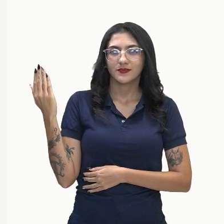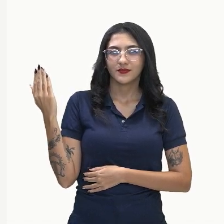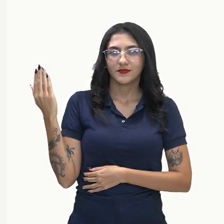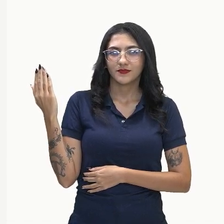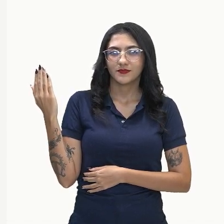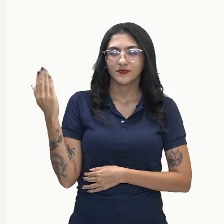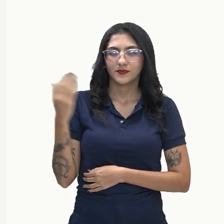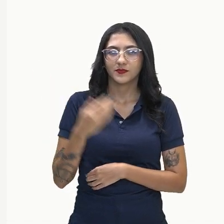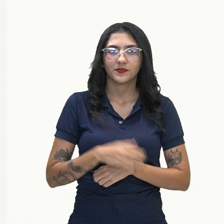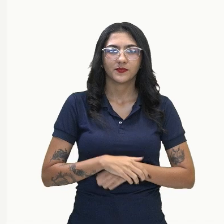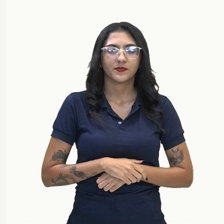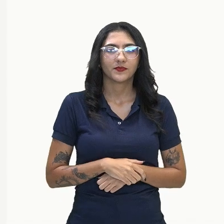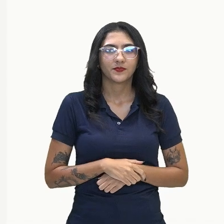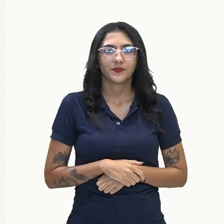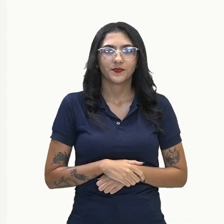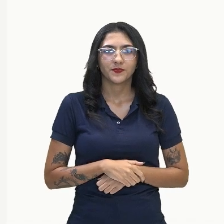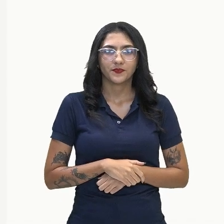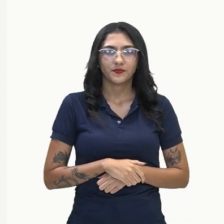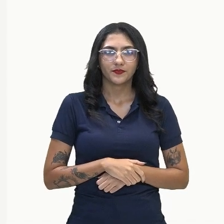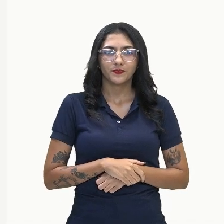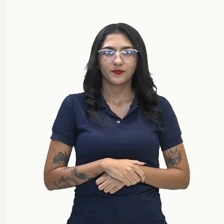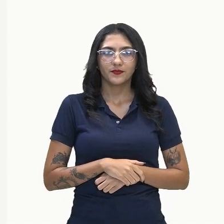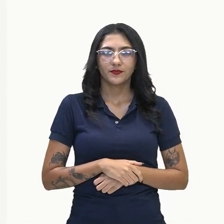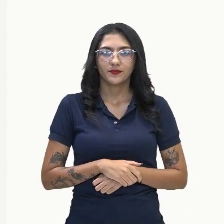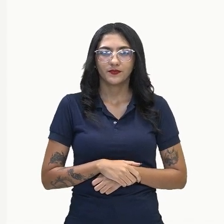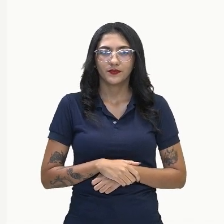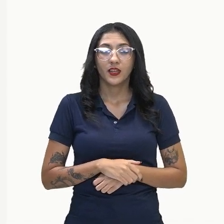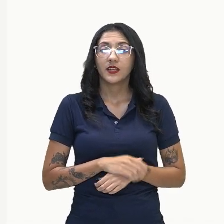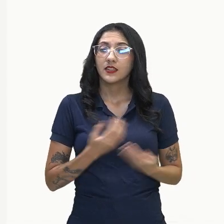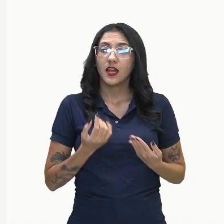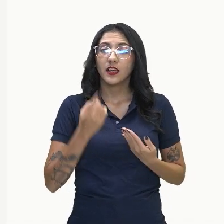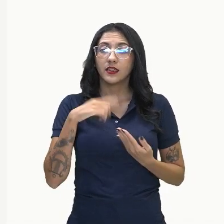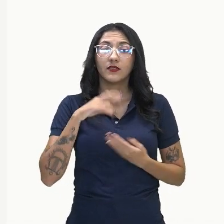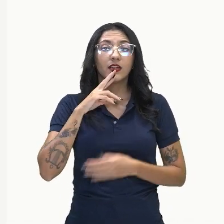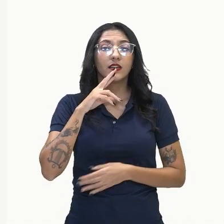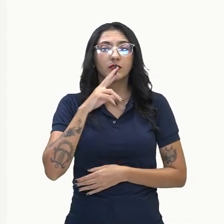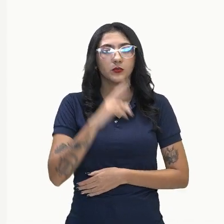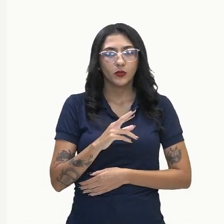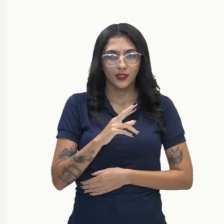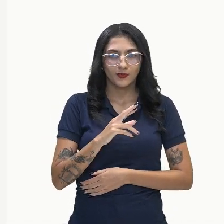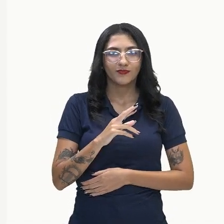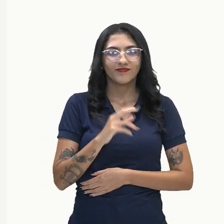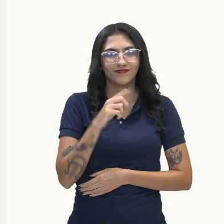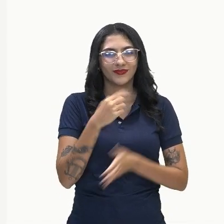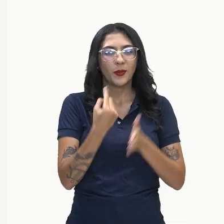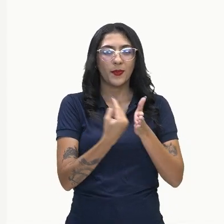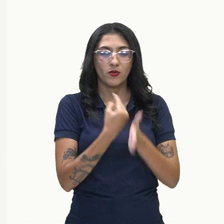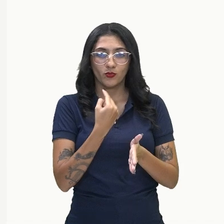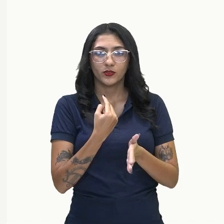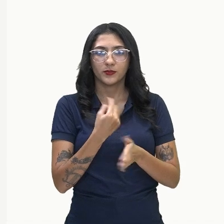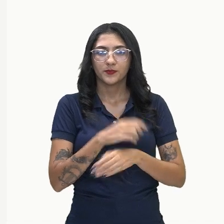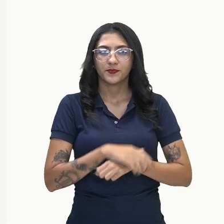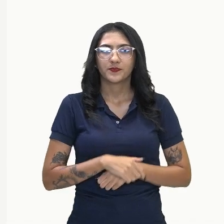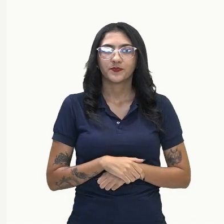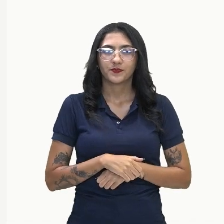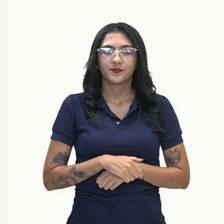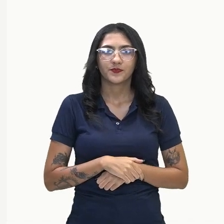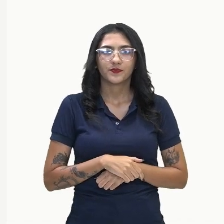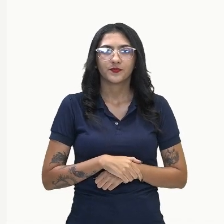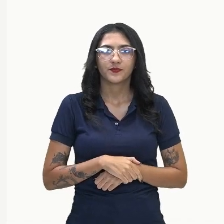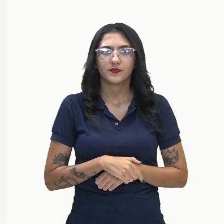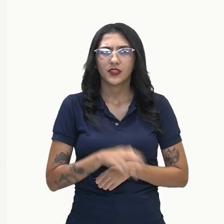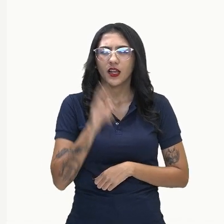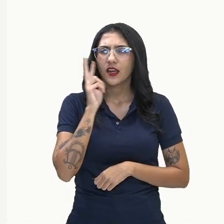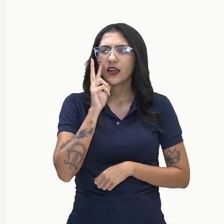do? E aí, ele vai responder essa pergunta aí, certo? Lembram das